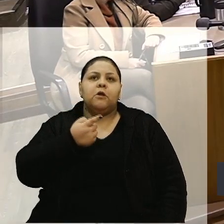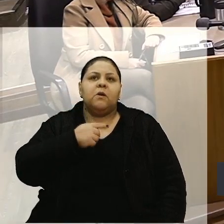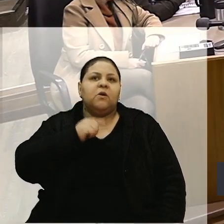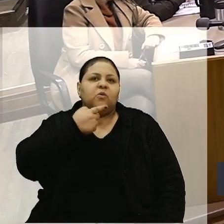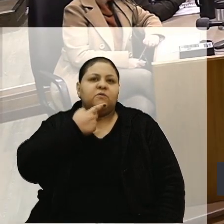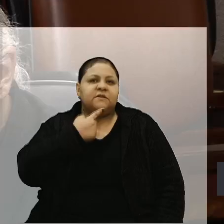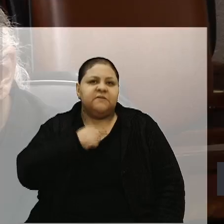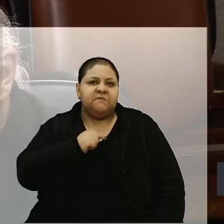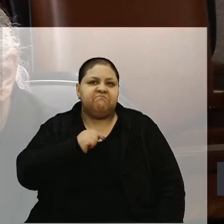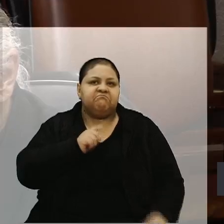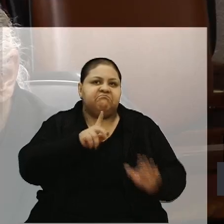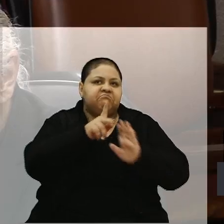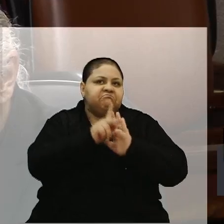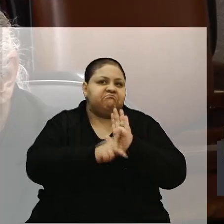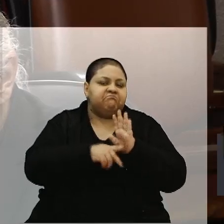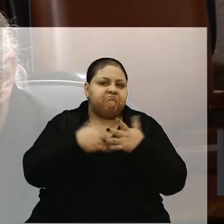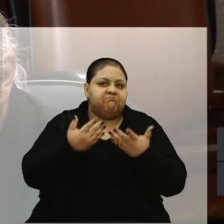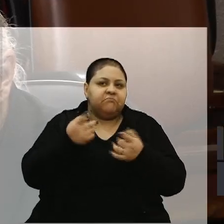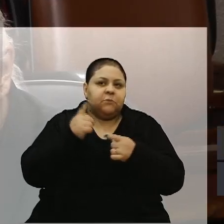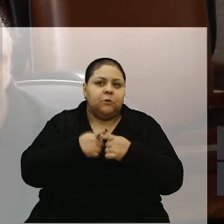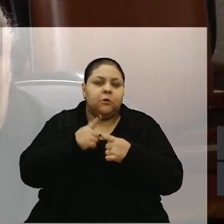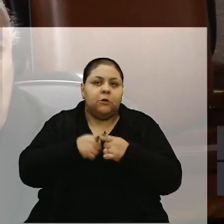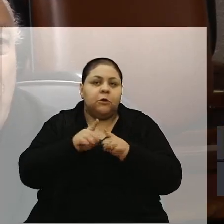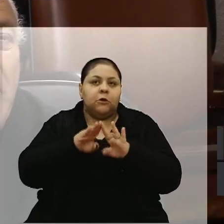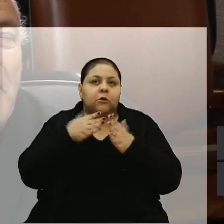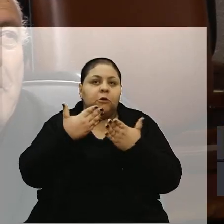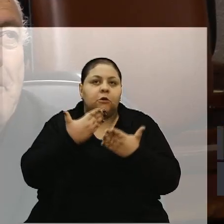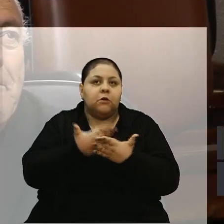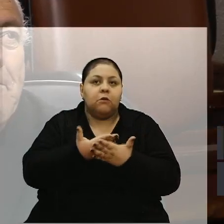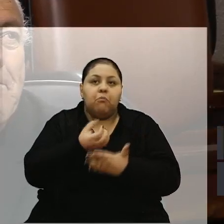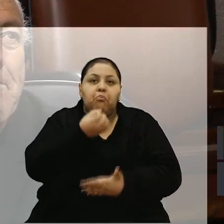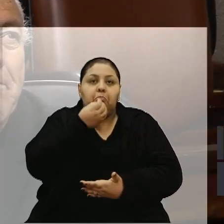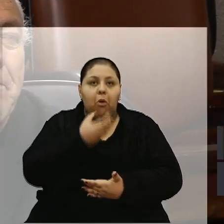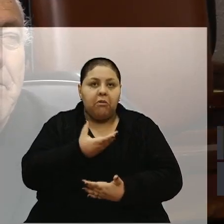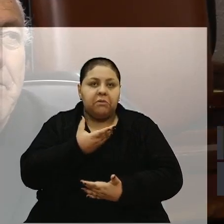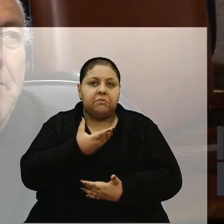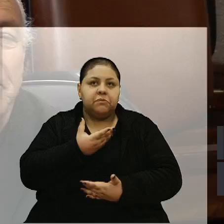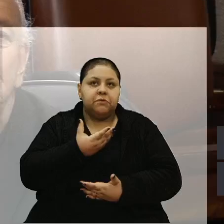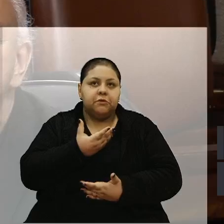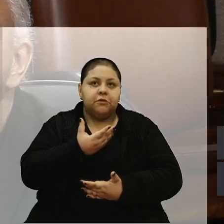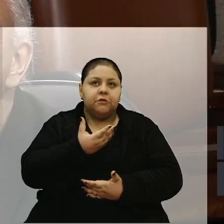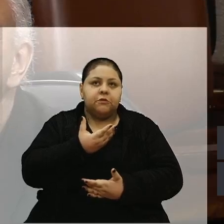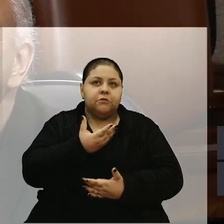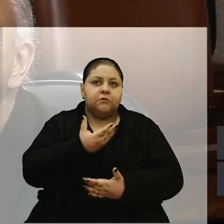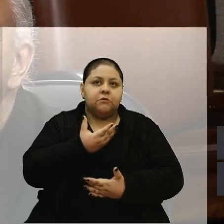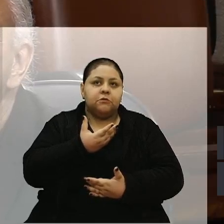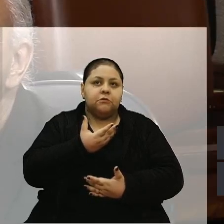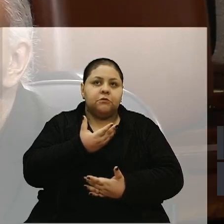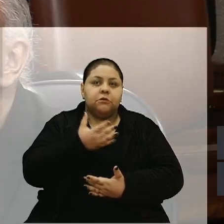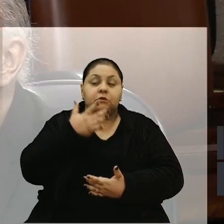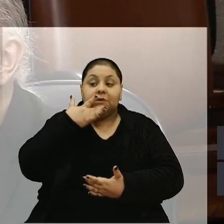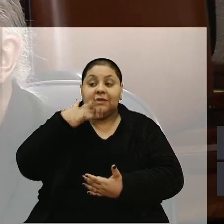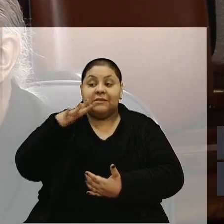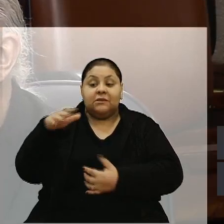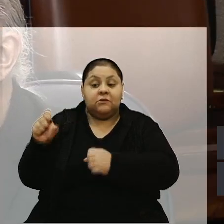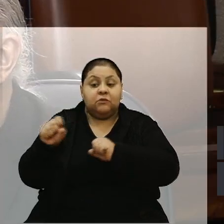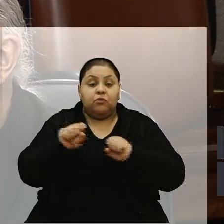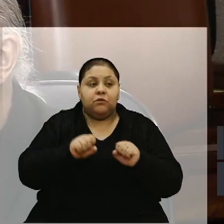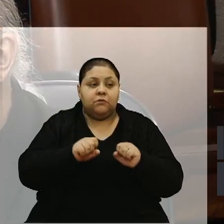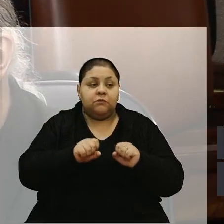projeto. Porque se as escolas estivessem boas, em condições das crianças